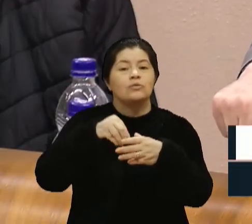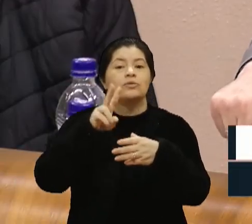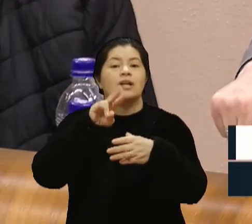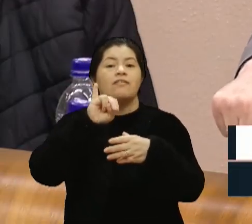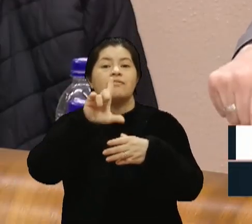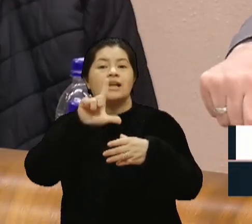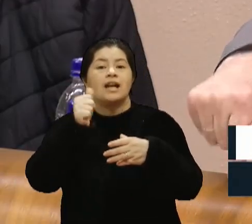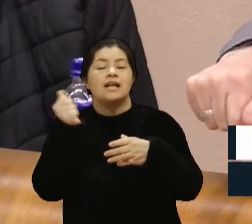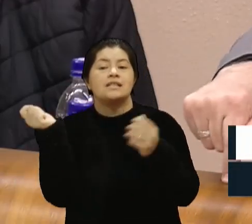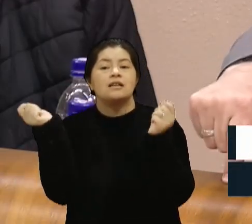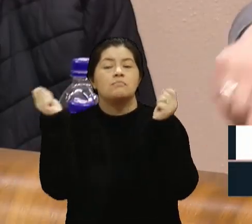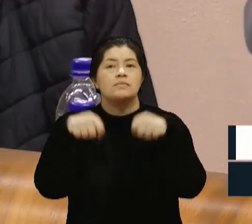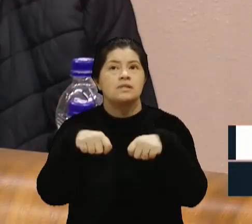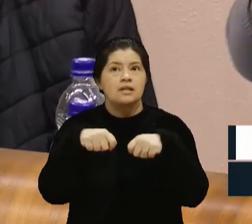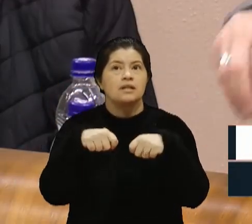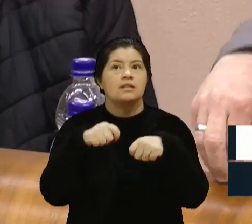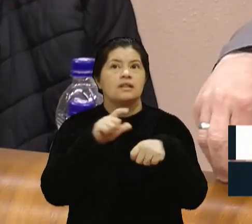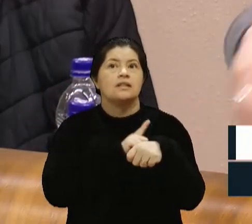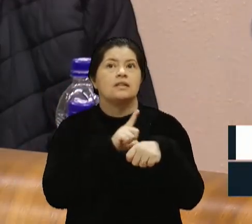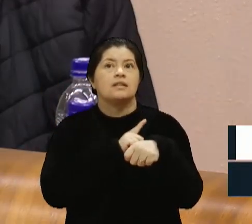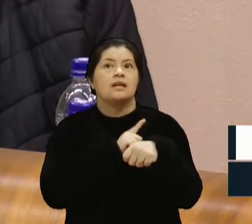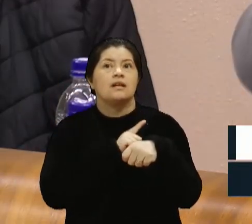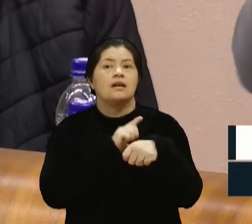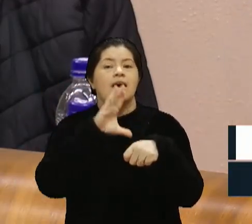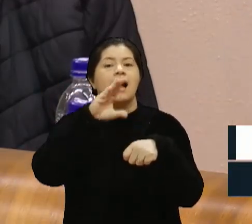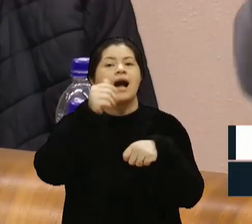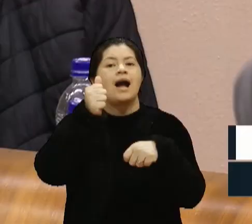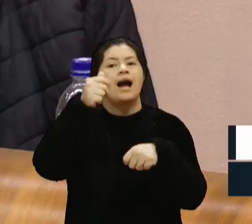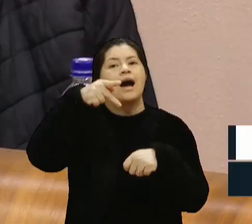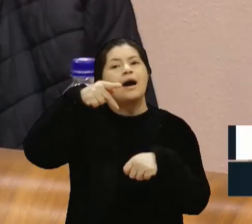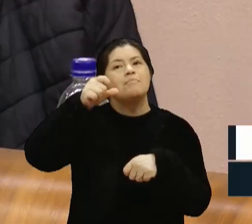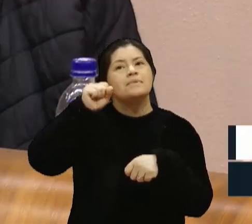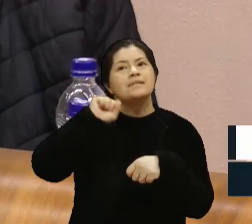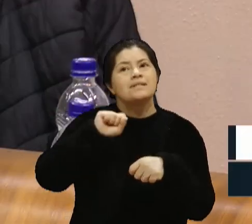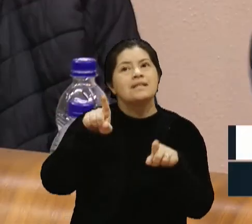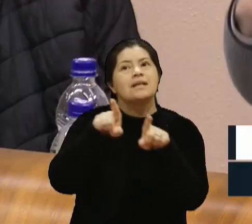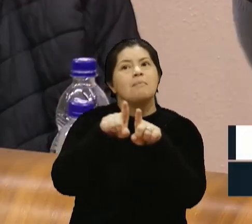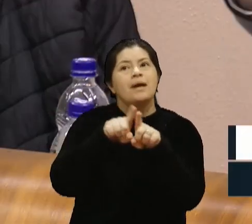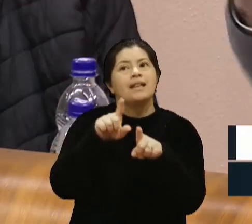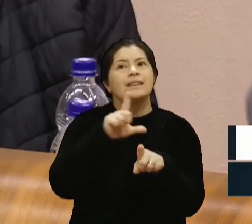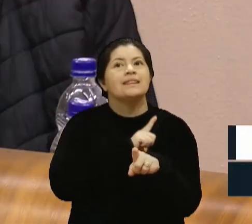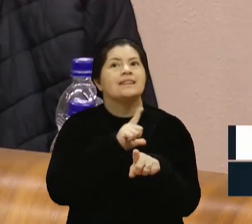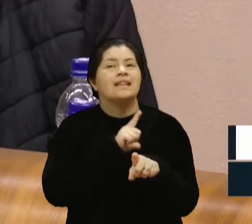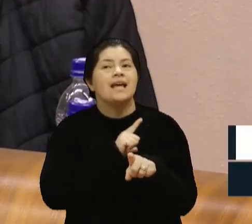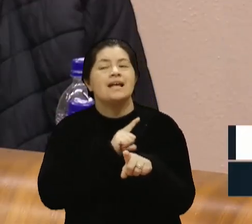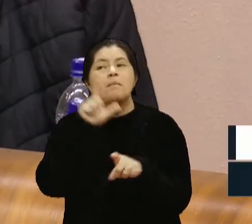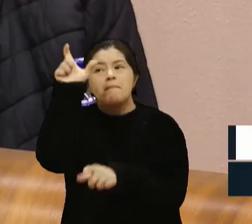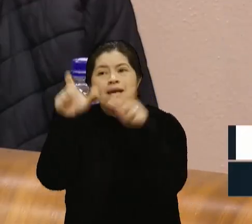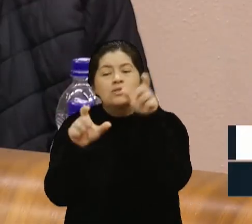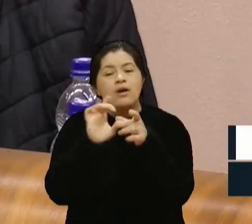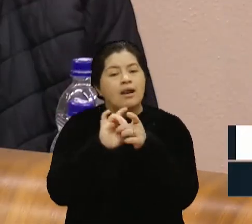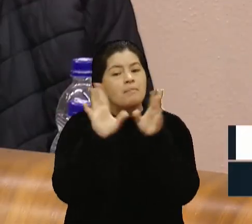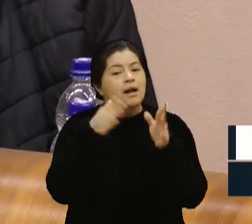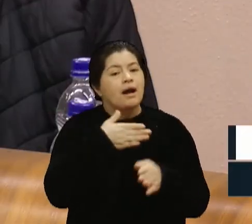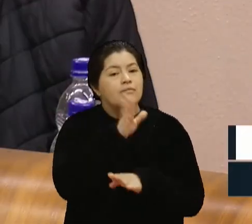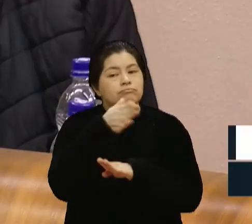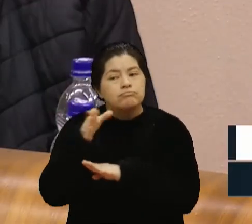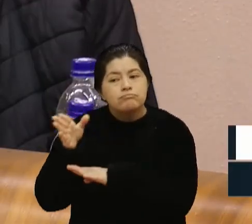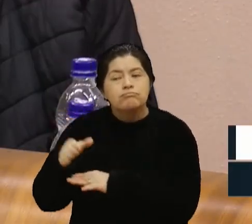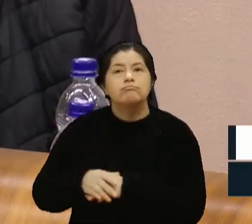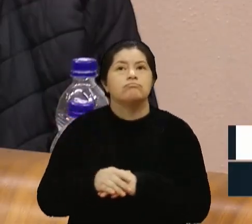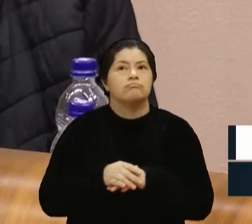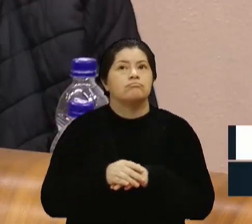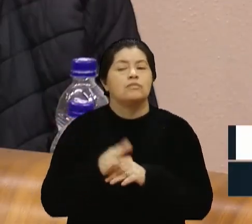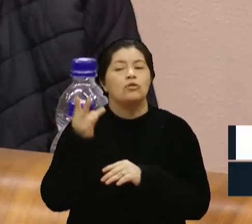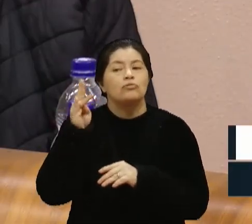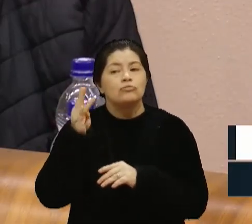de capacitação, nós poderíamos ter tipo de um CAPS justamente para que essas pessoas fossem liberadas aí, liberadas